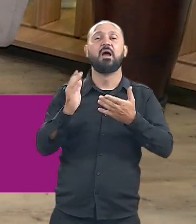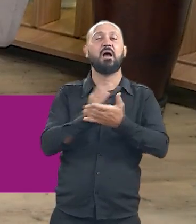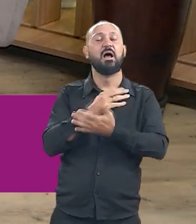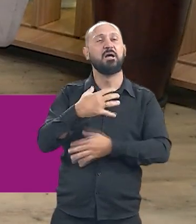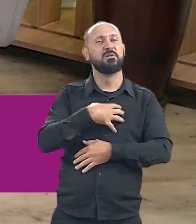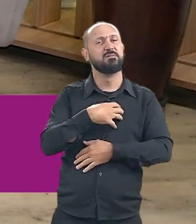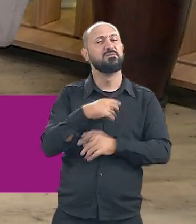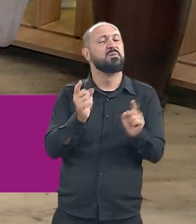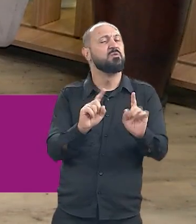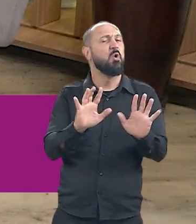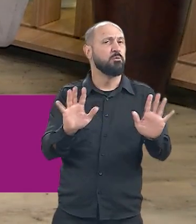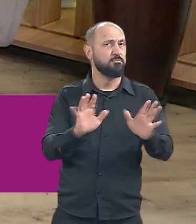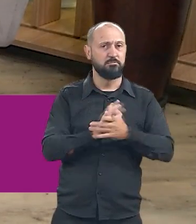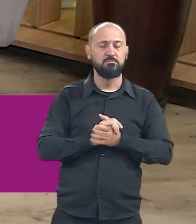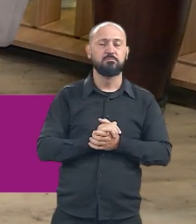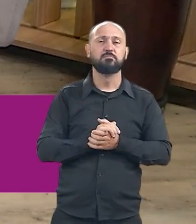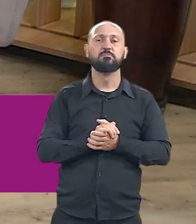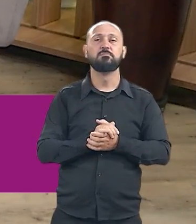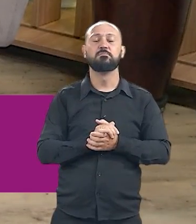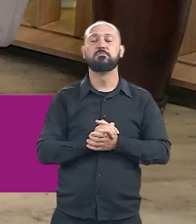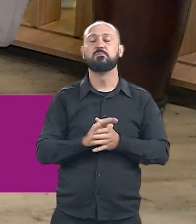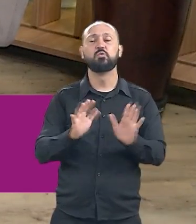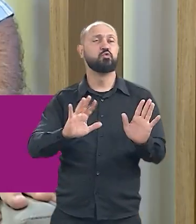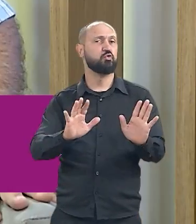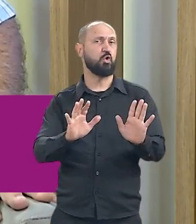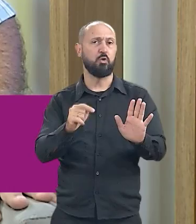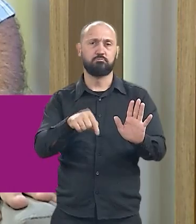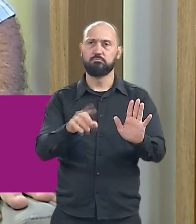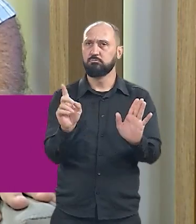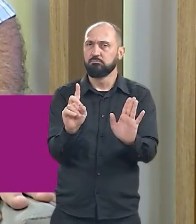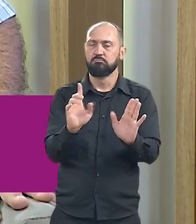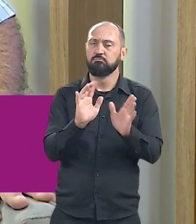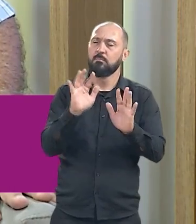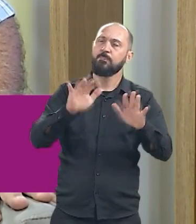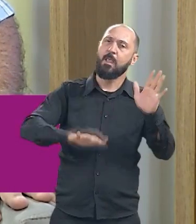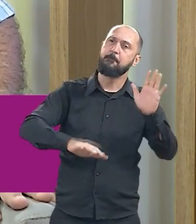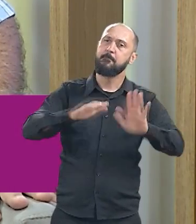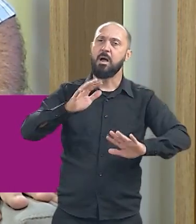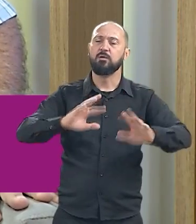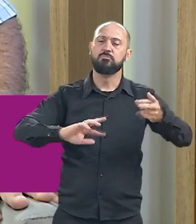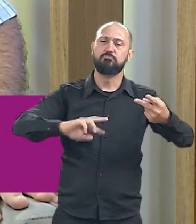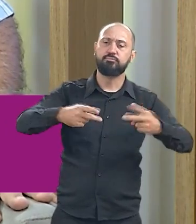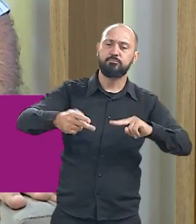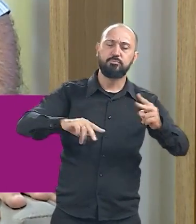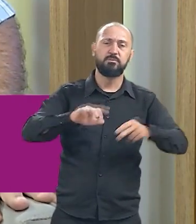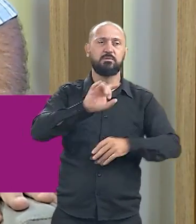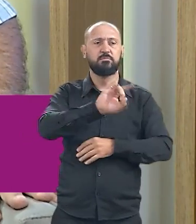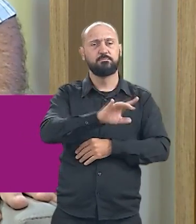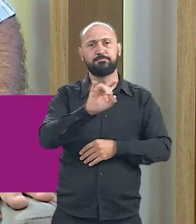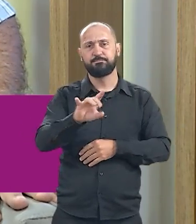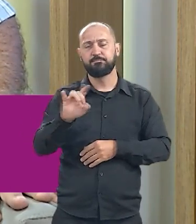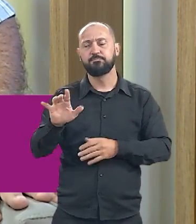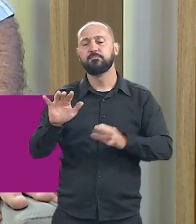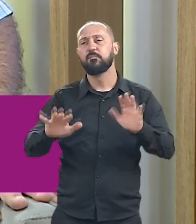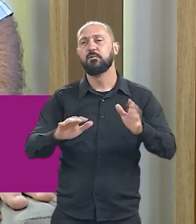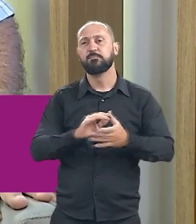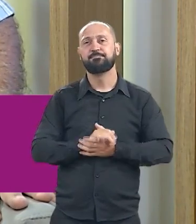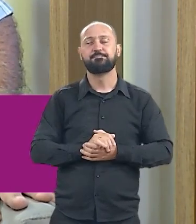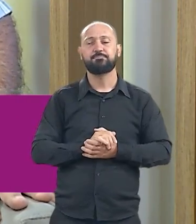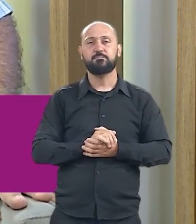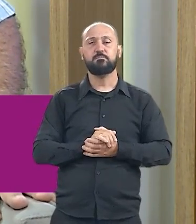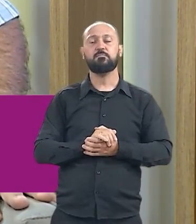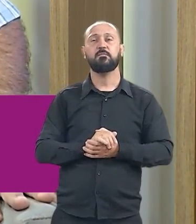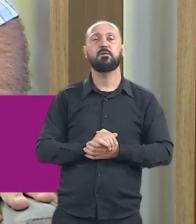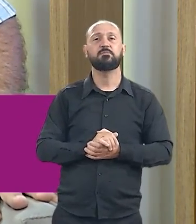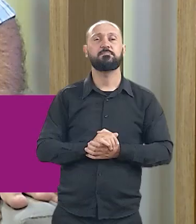Não necessariamente, né? Depende da pessoa, né? Depende da pessoa, das pessoas, né? Claro que